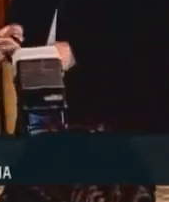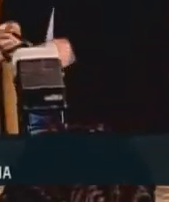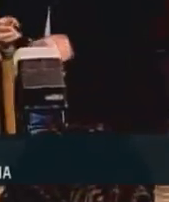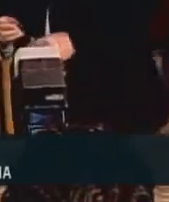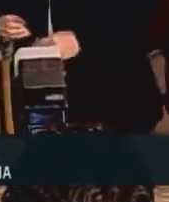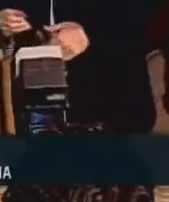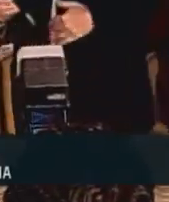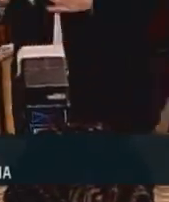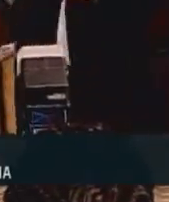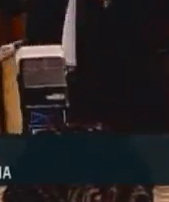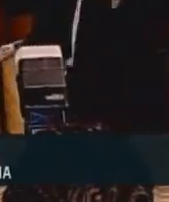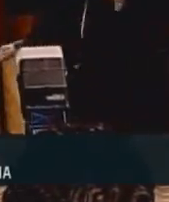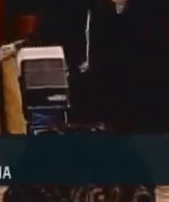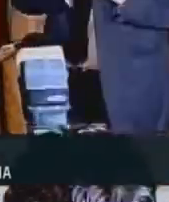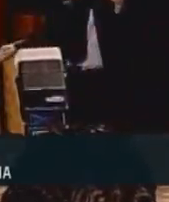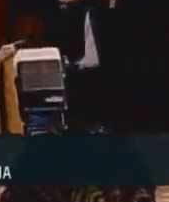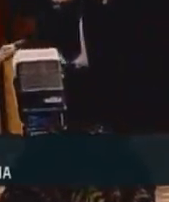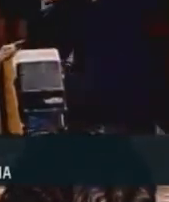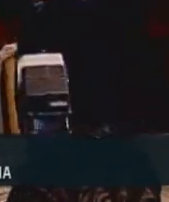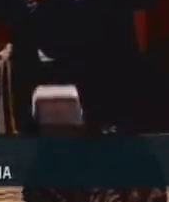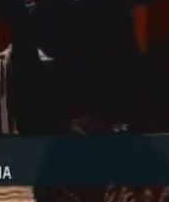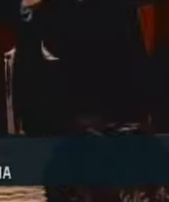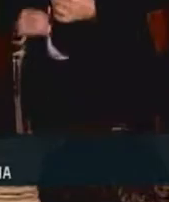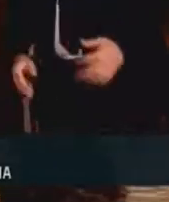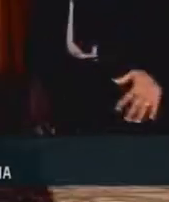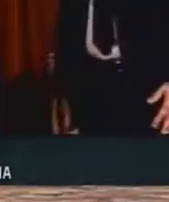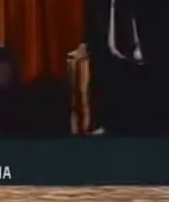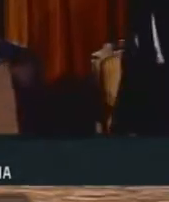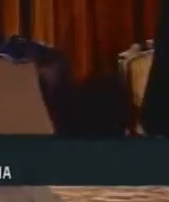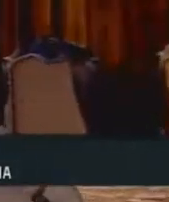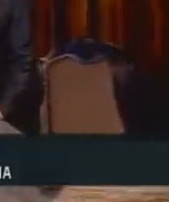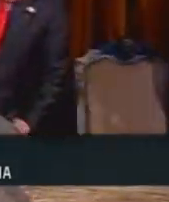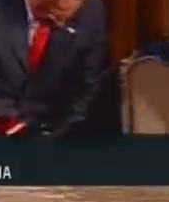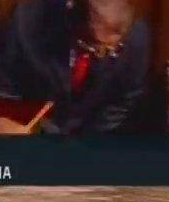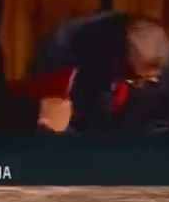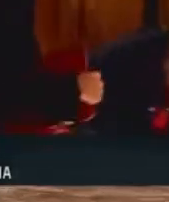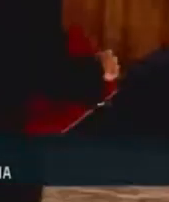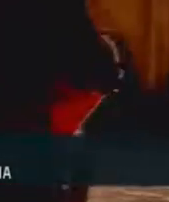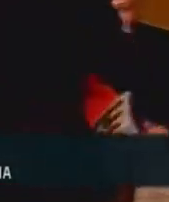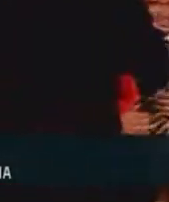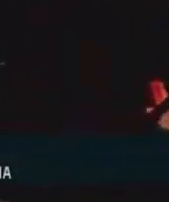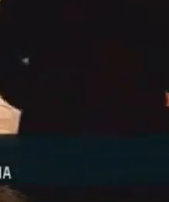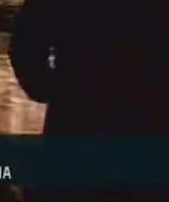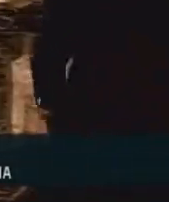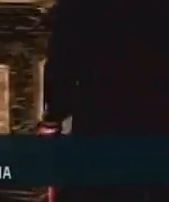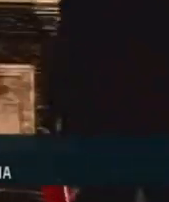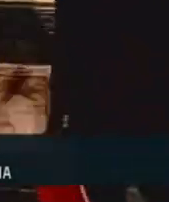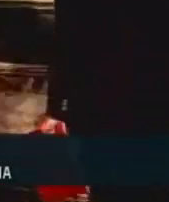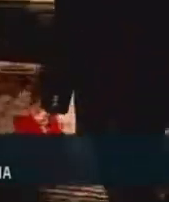Com a palavra, a Presidenta da República, Dilma Rousseff.